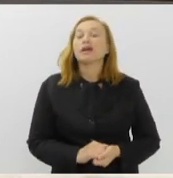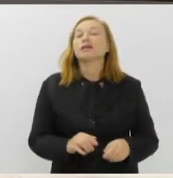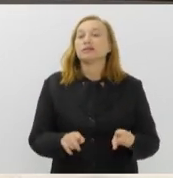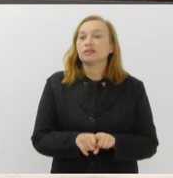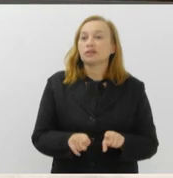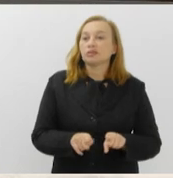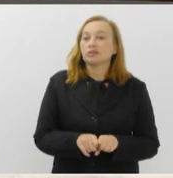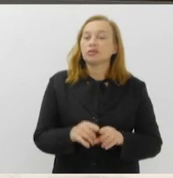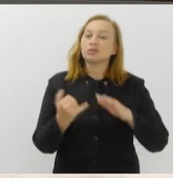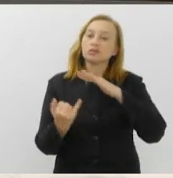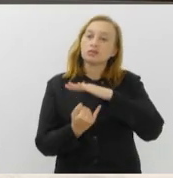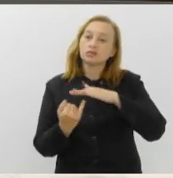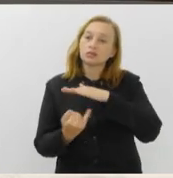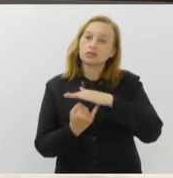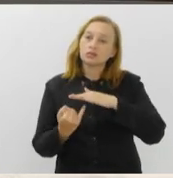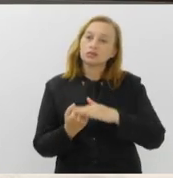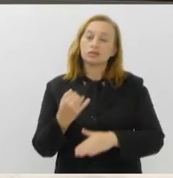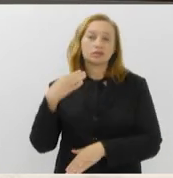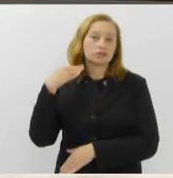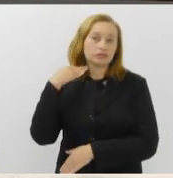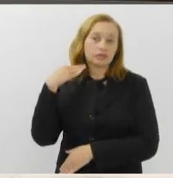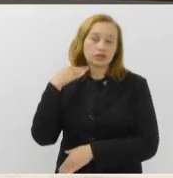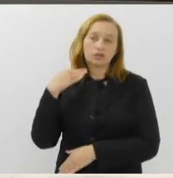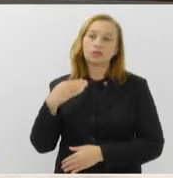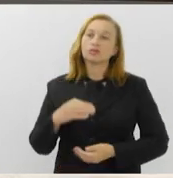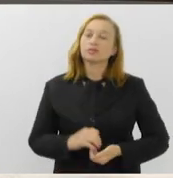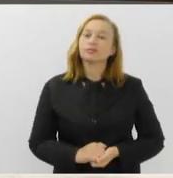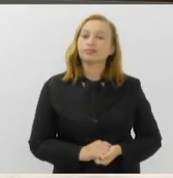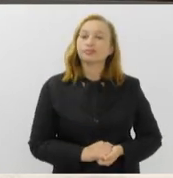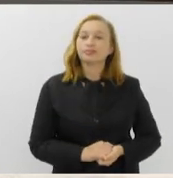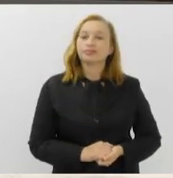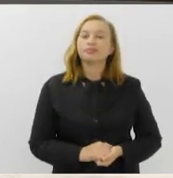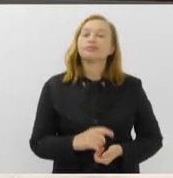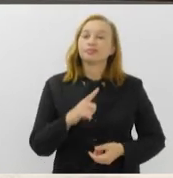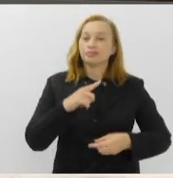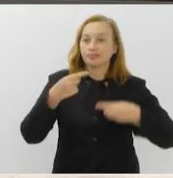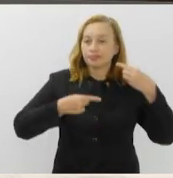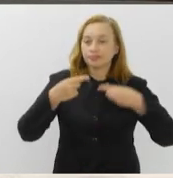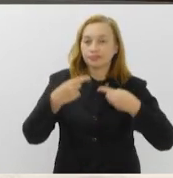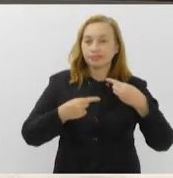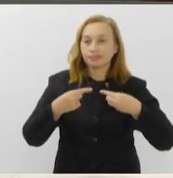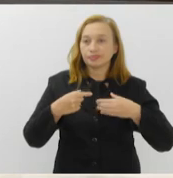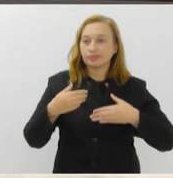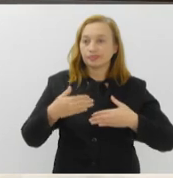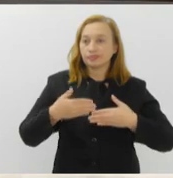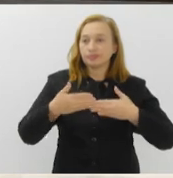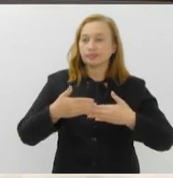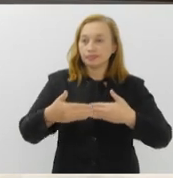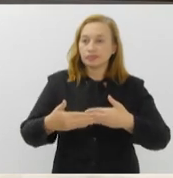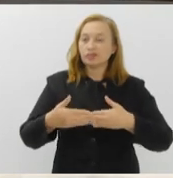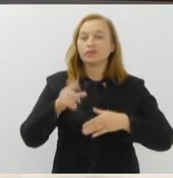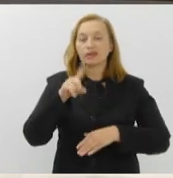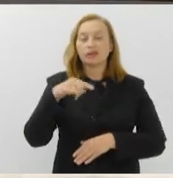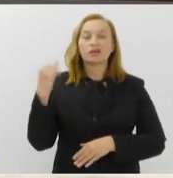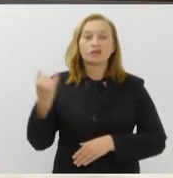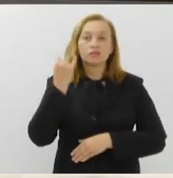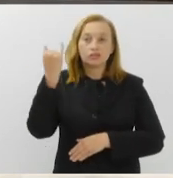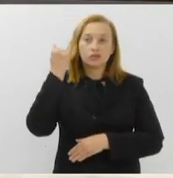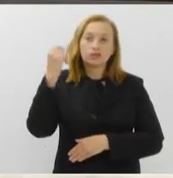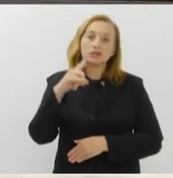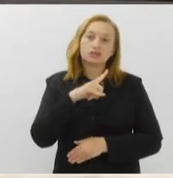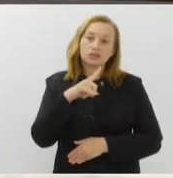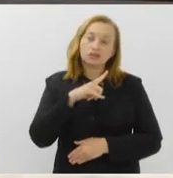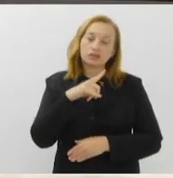as instituições bancárias, né, que têm esse diálogo avançado e que é importante ter